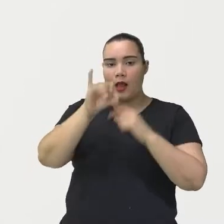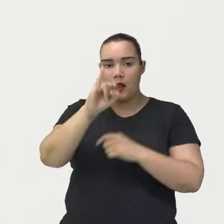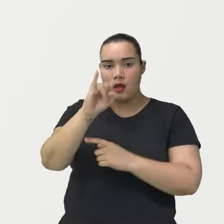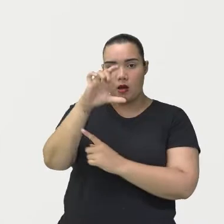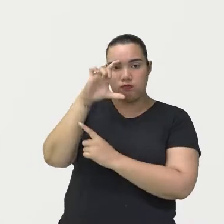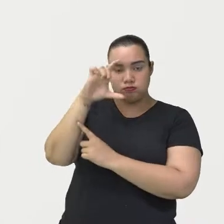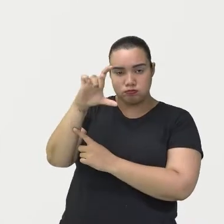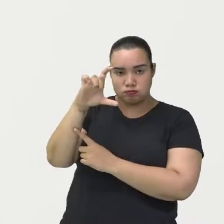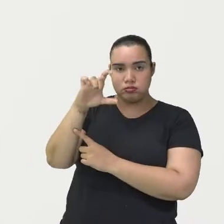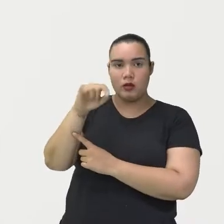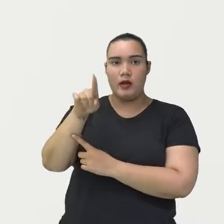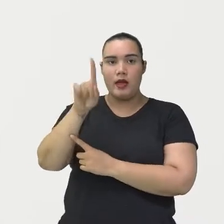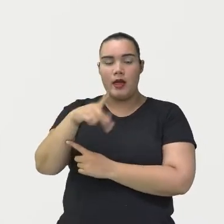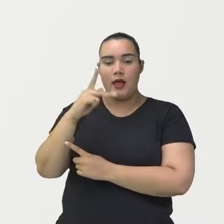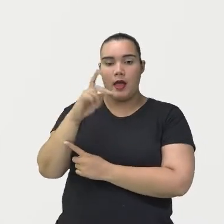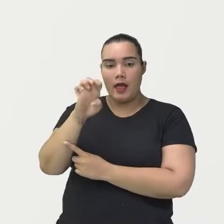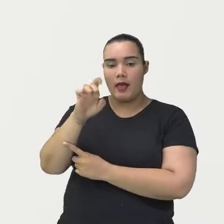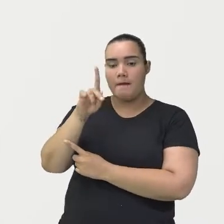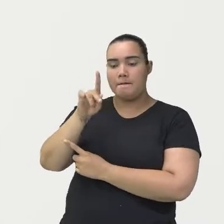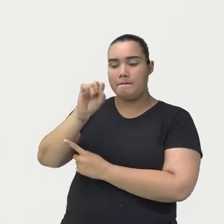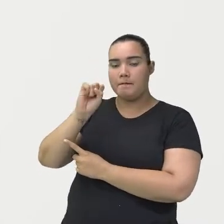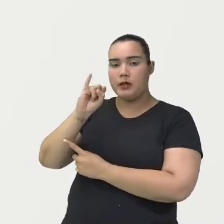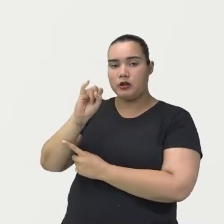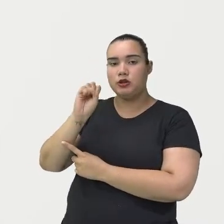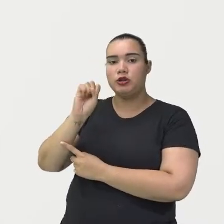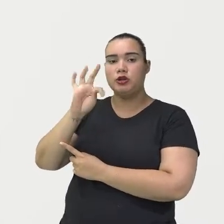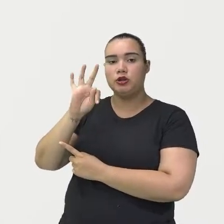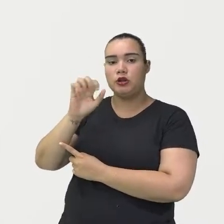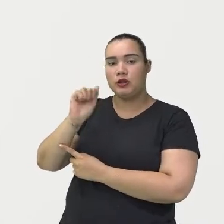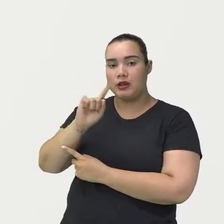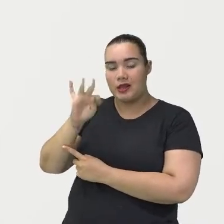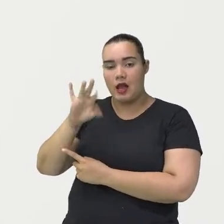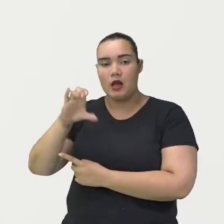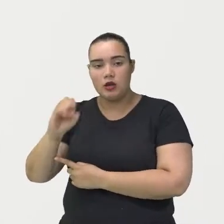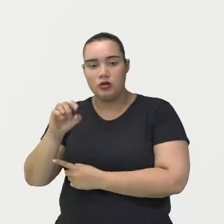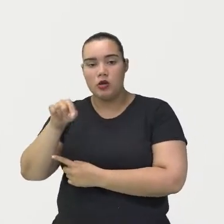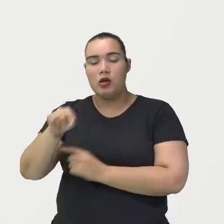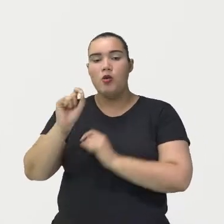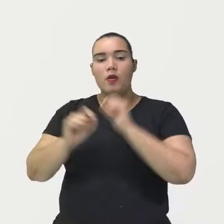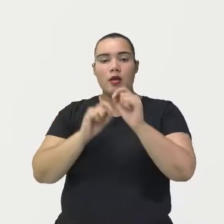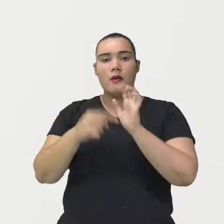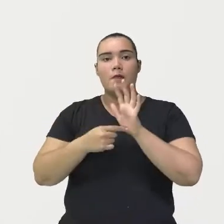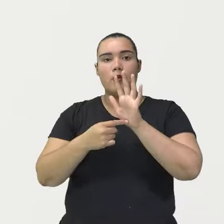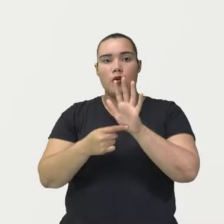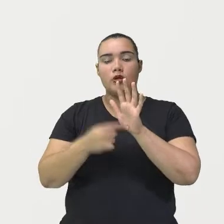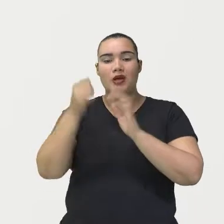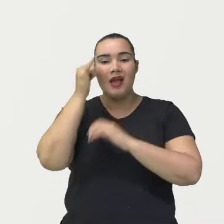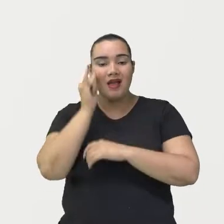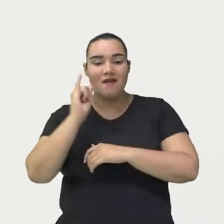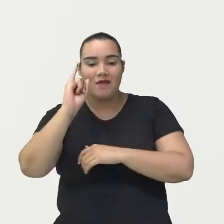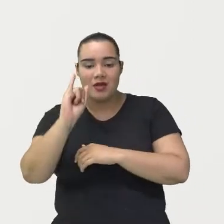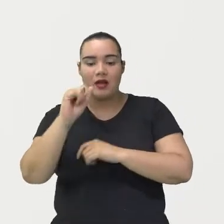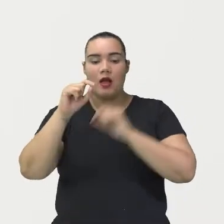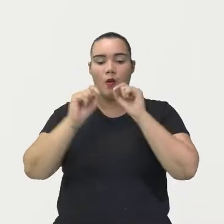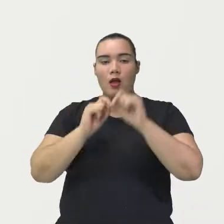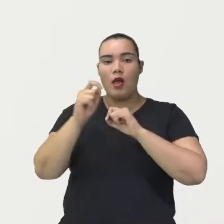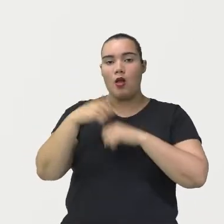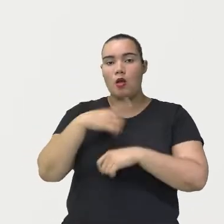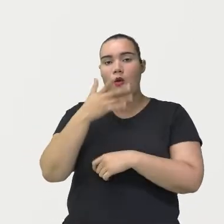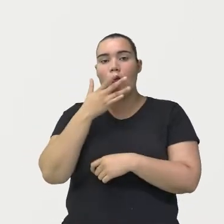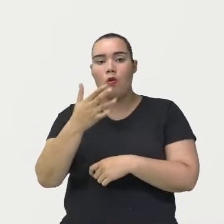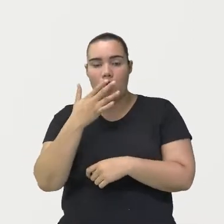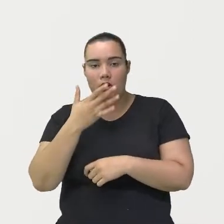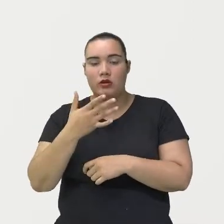epistático, ele vai impedir que essa expressão aqui, aconteça. Se tiver